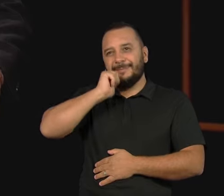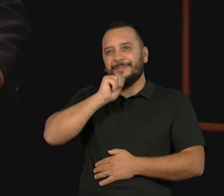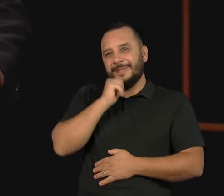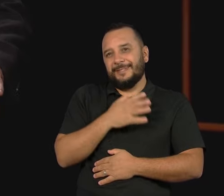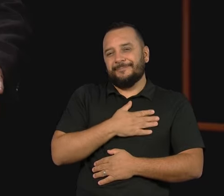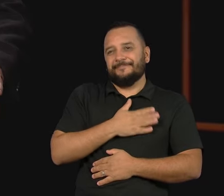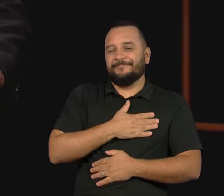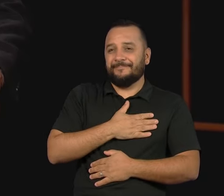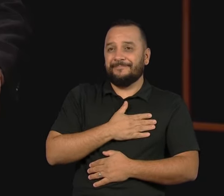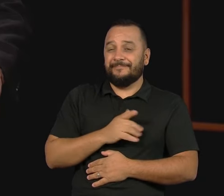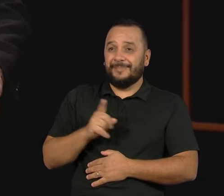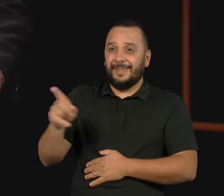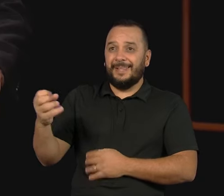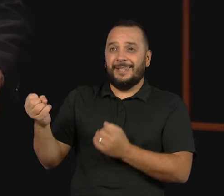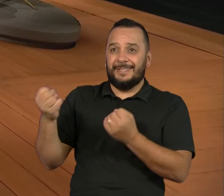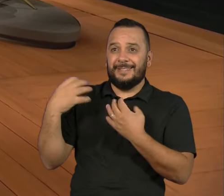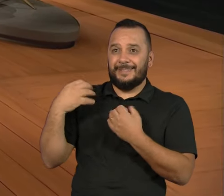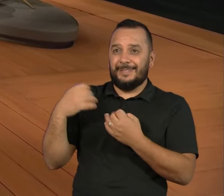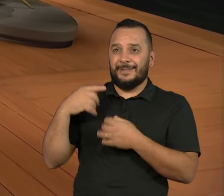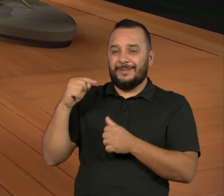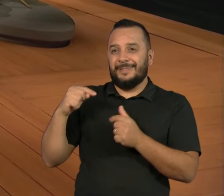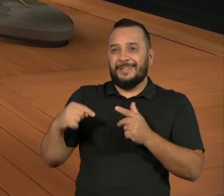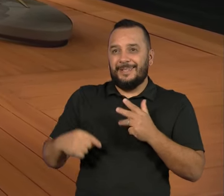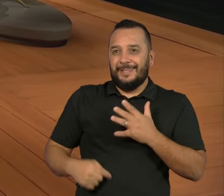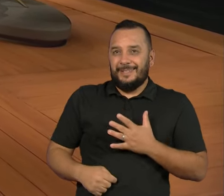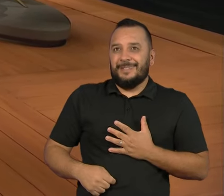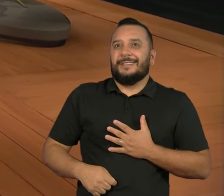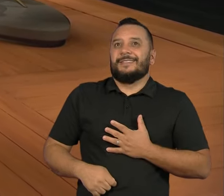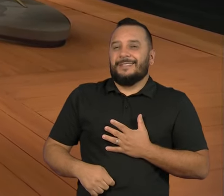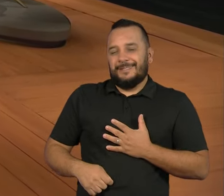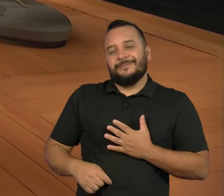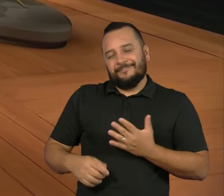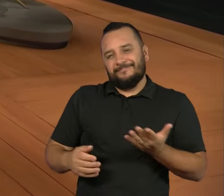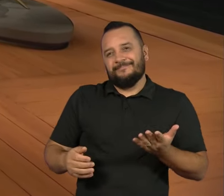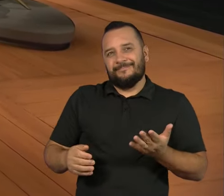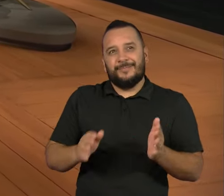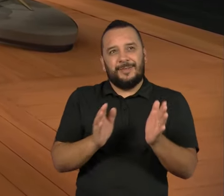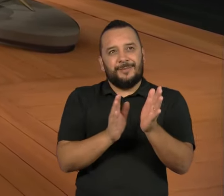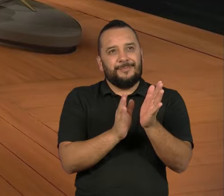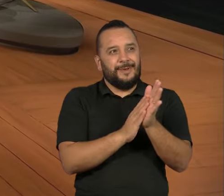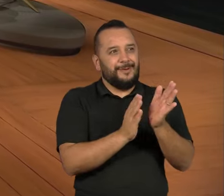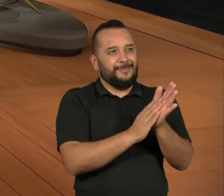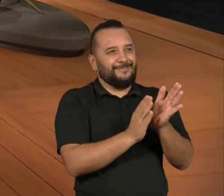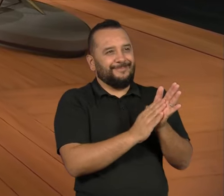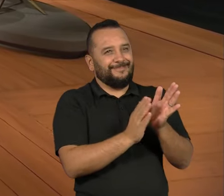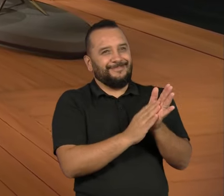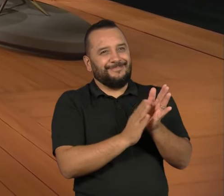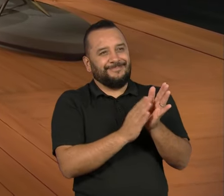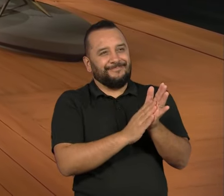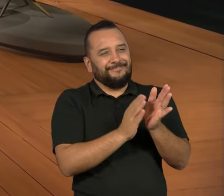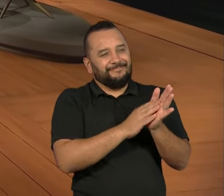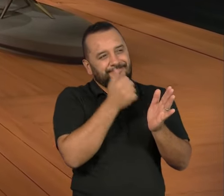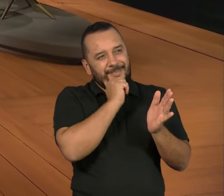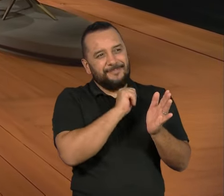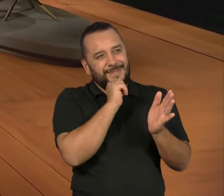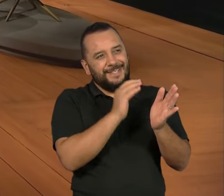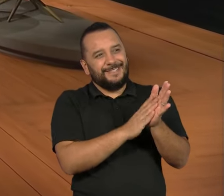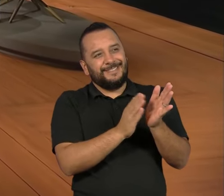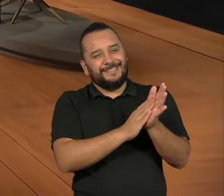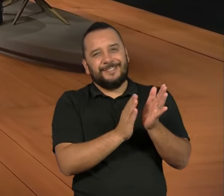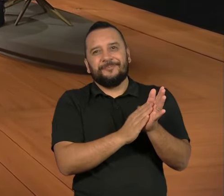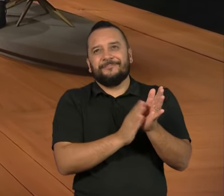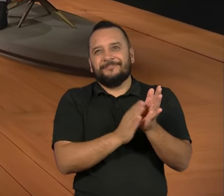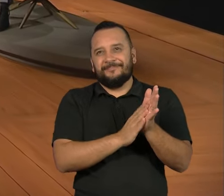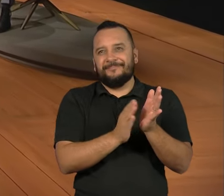mamãe me ensinou muito, Helena Xavier. Vamos dar uma salva de palmas para ela? Vamos. Viva